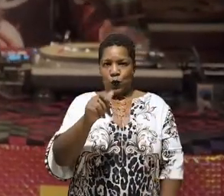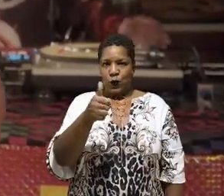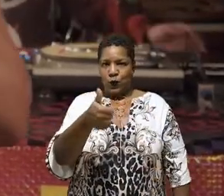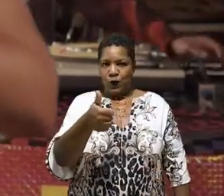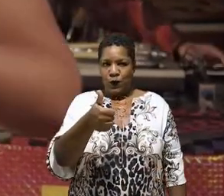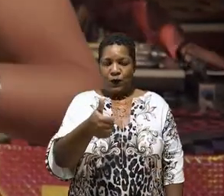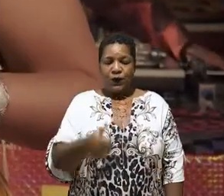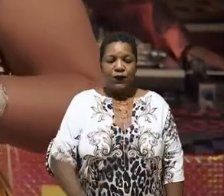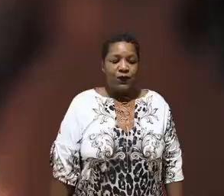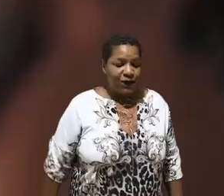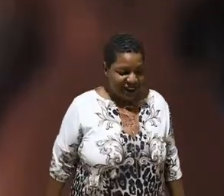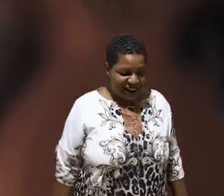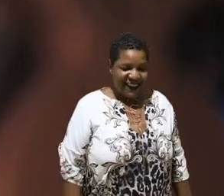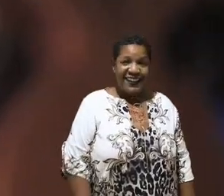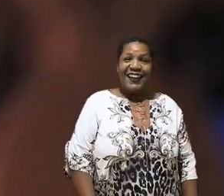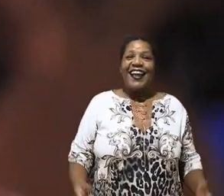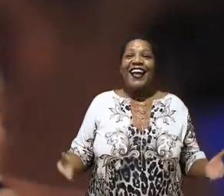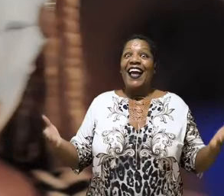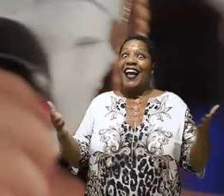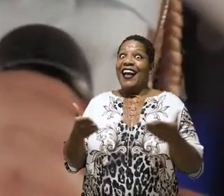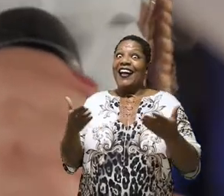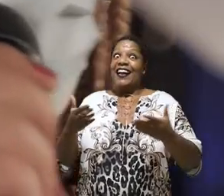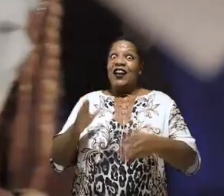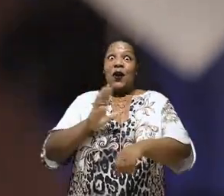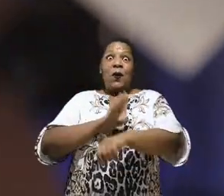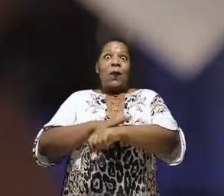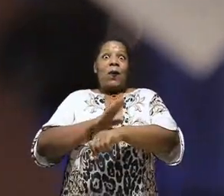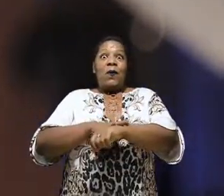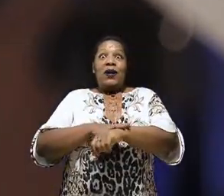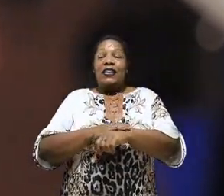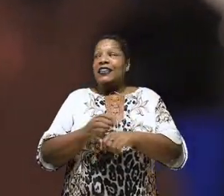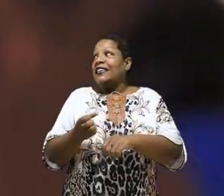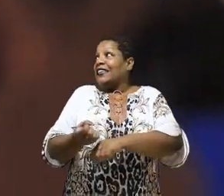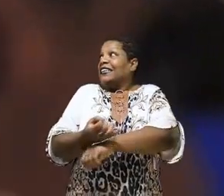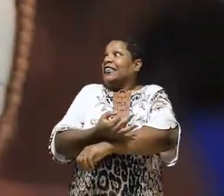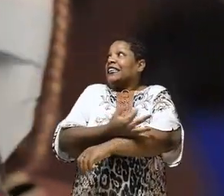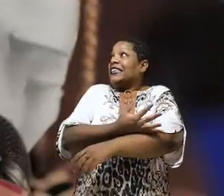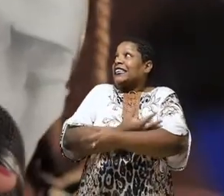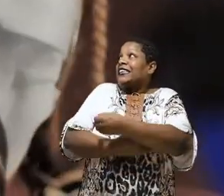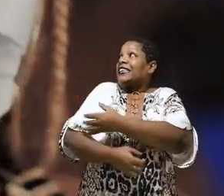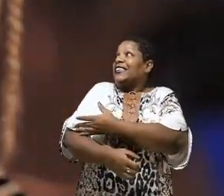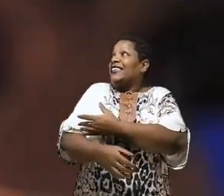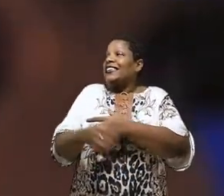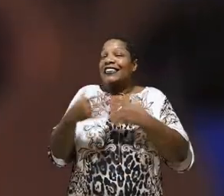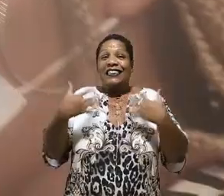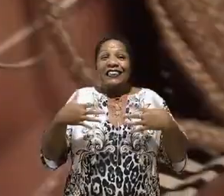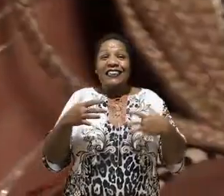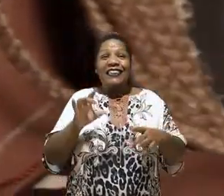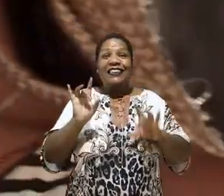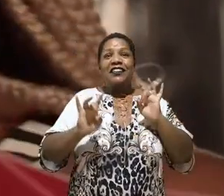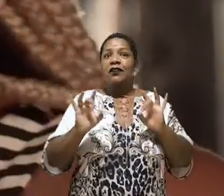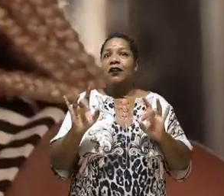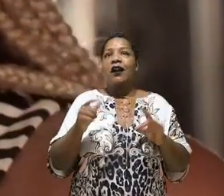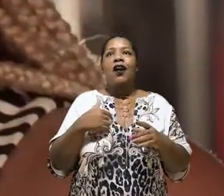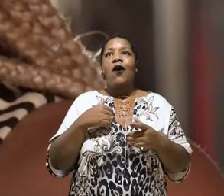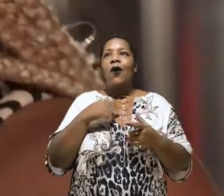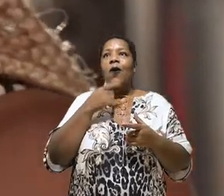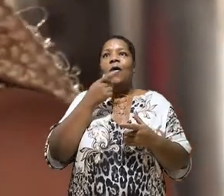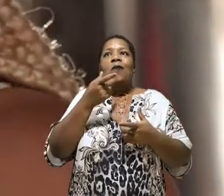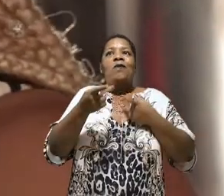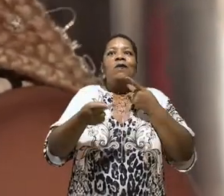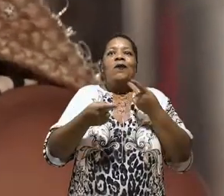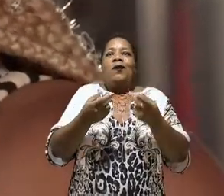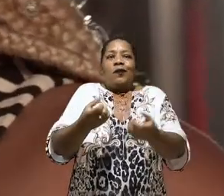Code a e agora momento emocionante especial aqui na favela Sounds eu não tenho